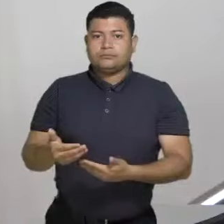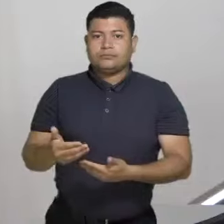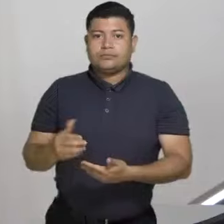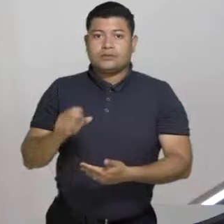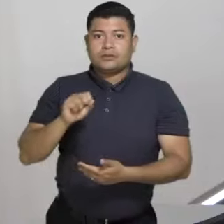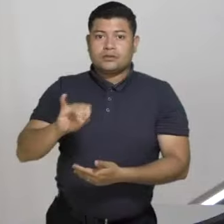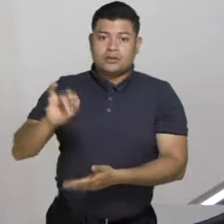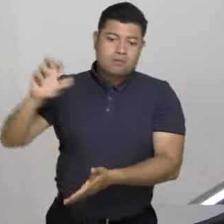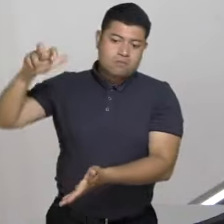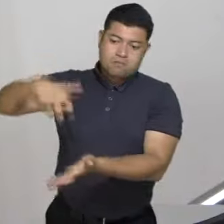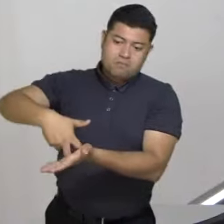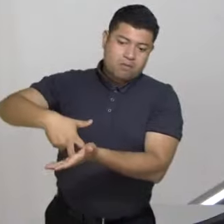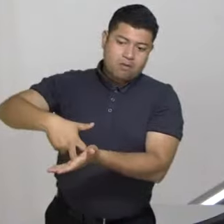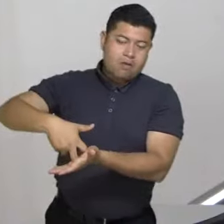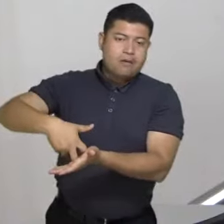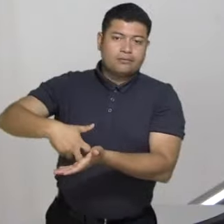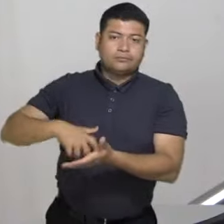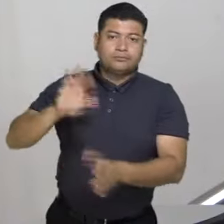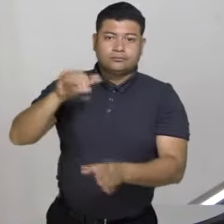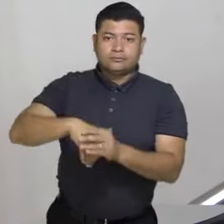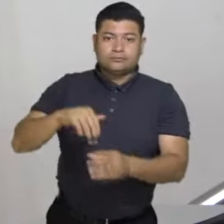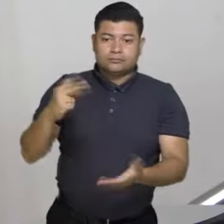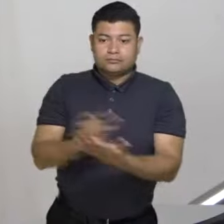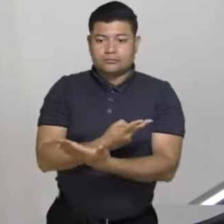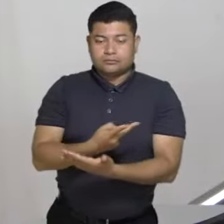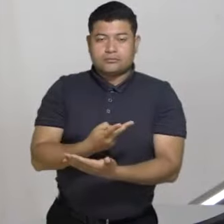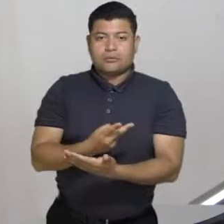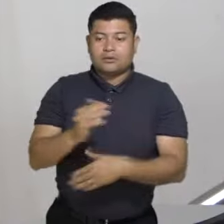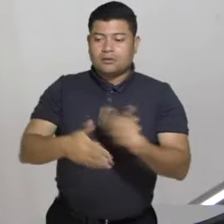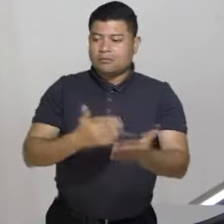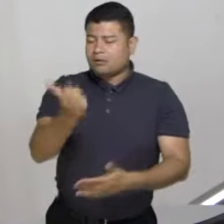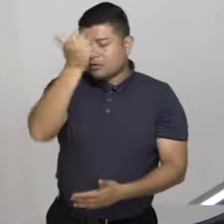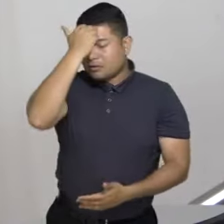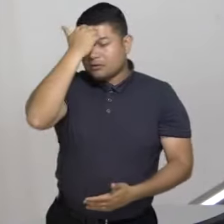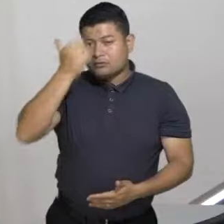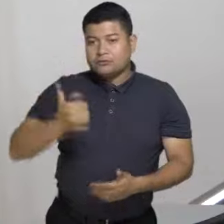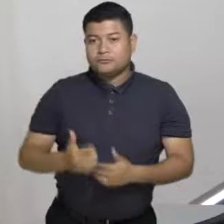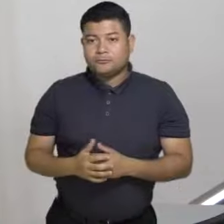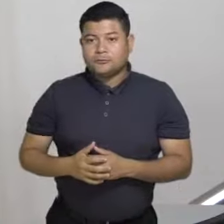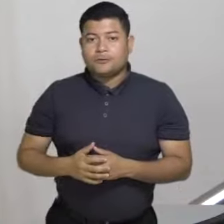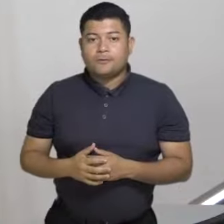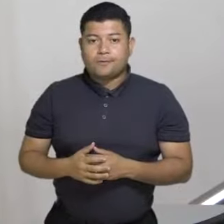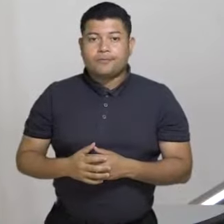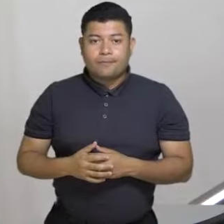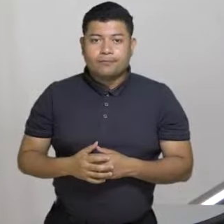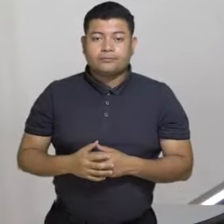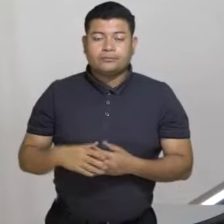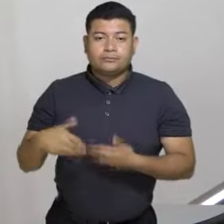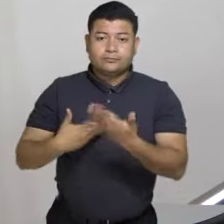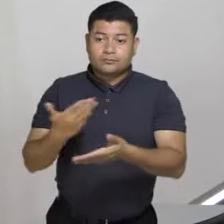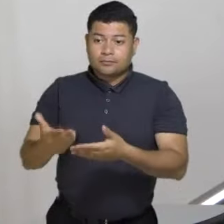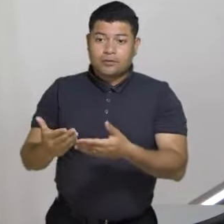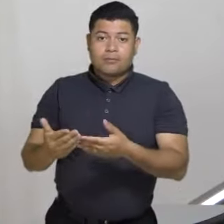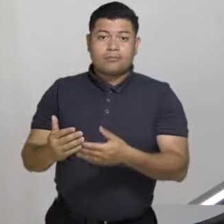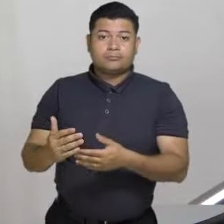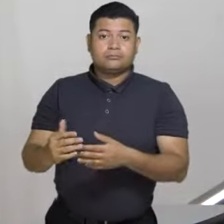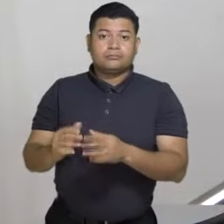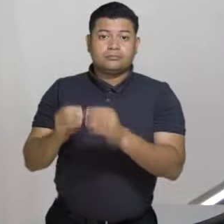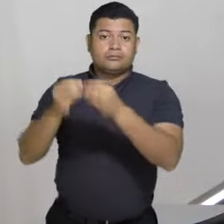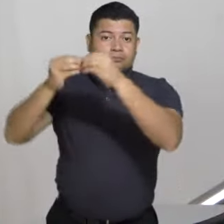votar errado, de votar mal, de se arrepender e de causar um estrago, porque não é